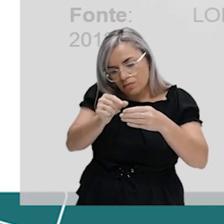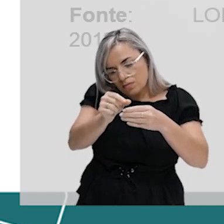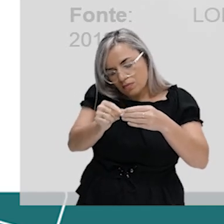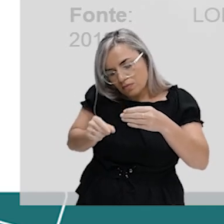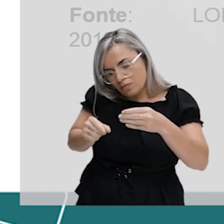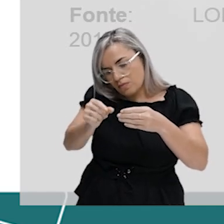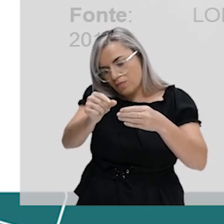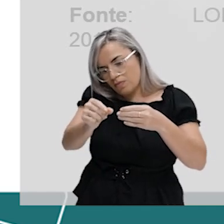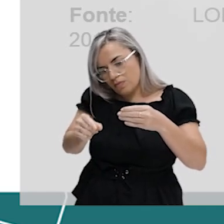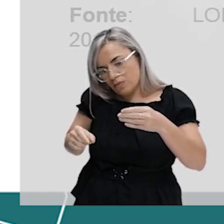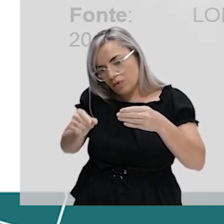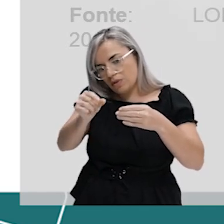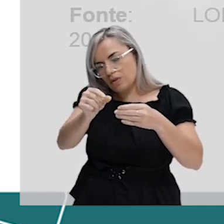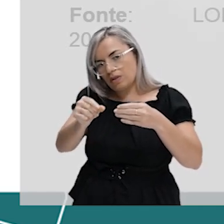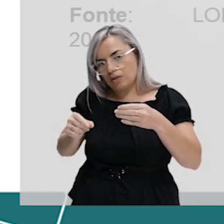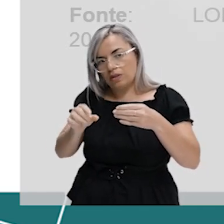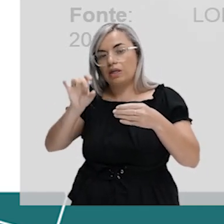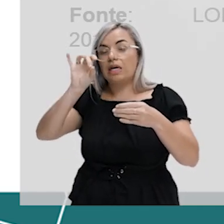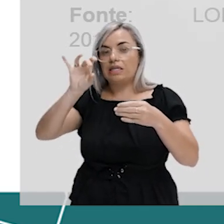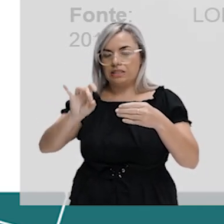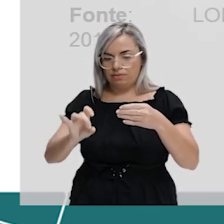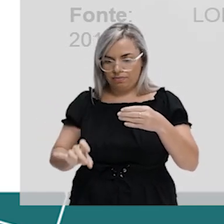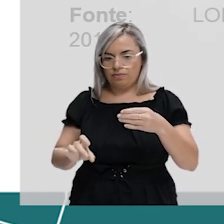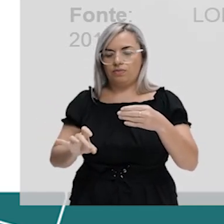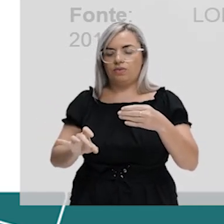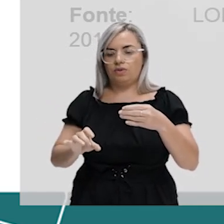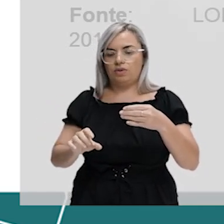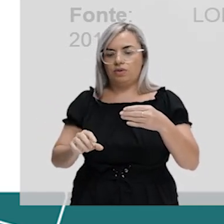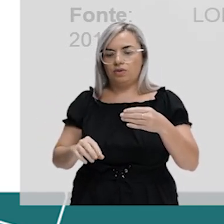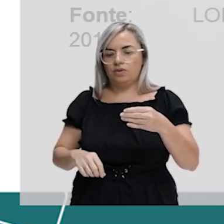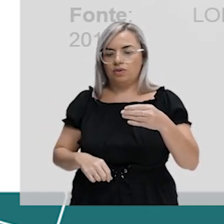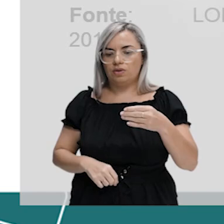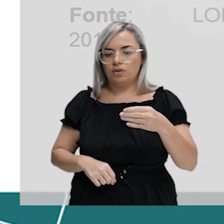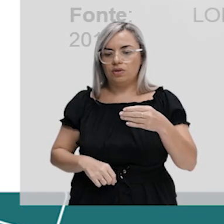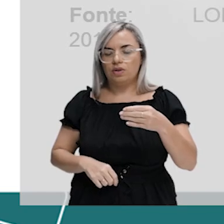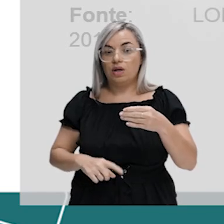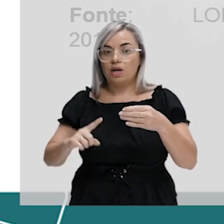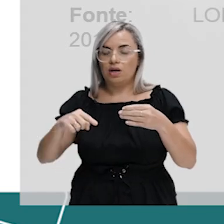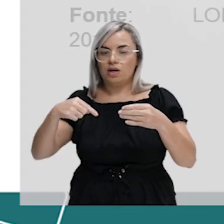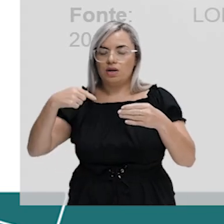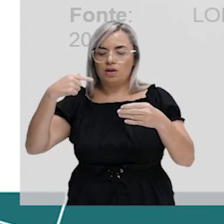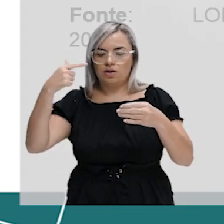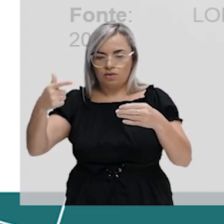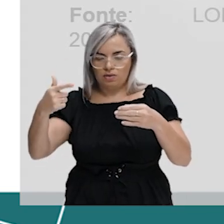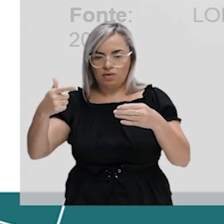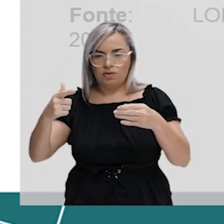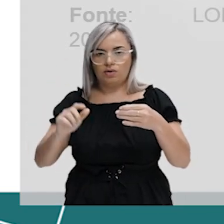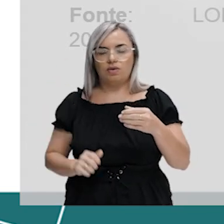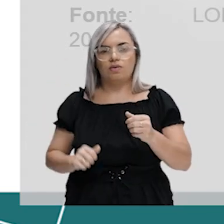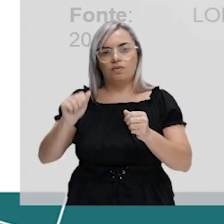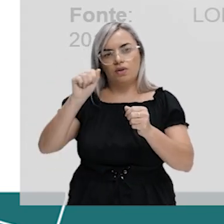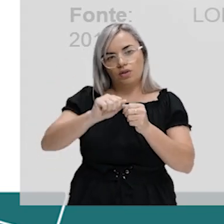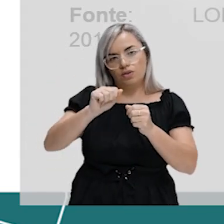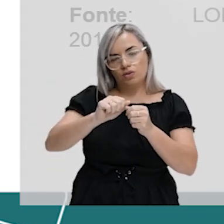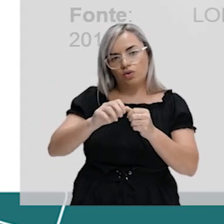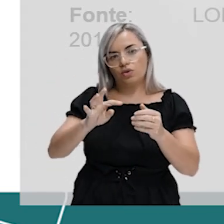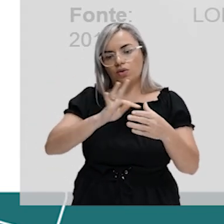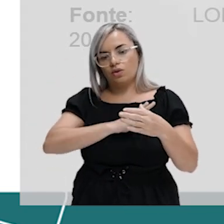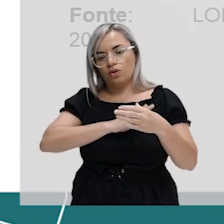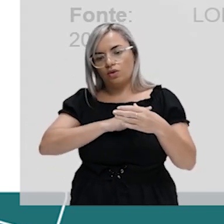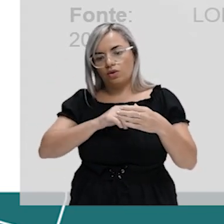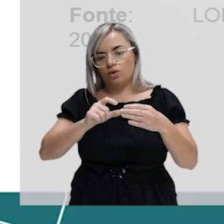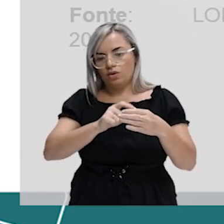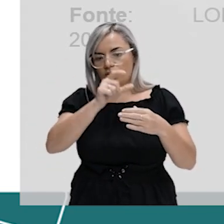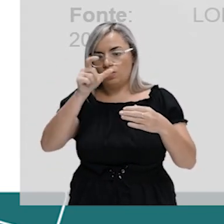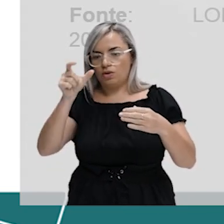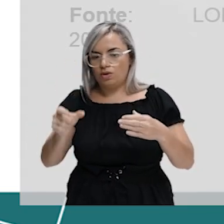em regiões específicas. Bem, joguei depois que eu coloquei a enzima de restrição, depois que ela atuou, eu tenho agora